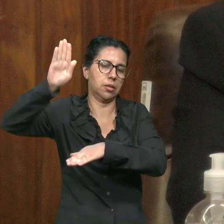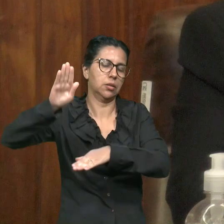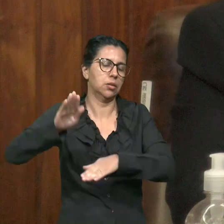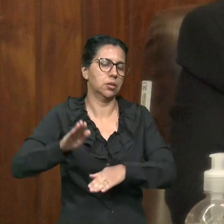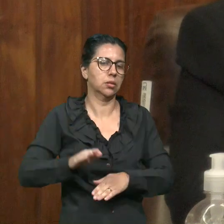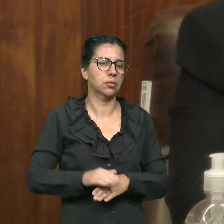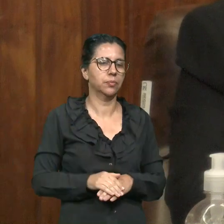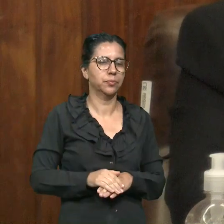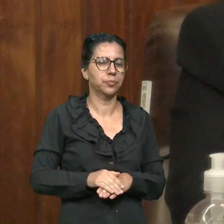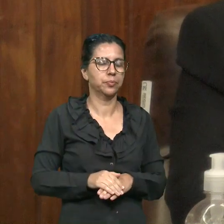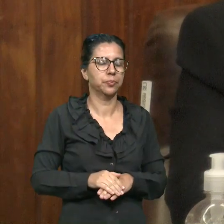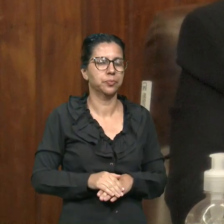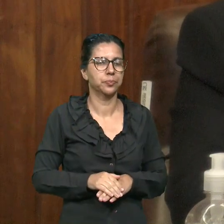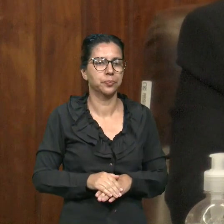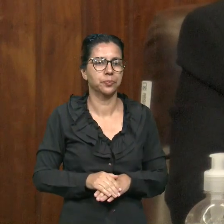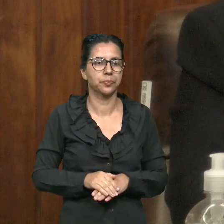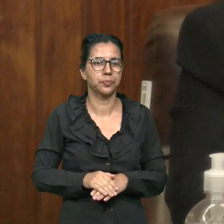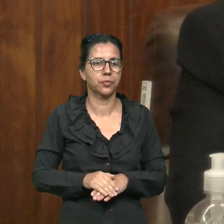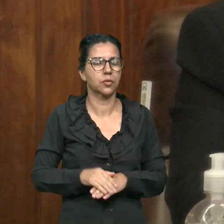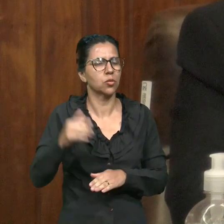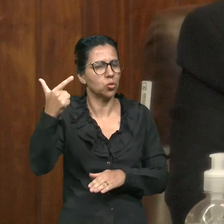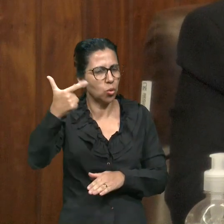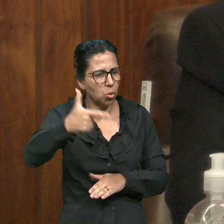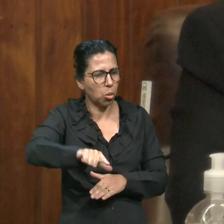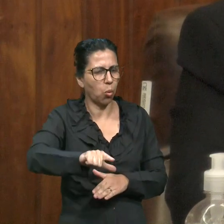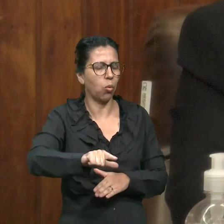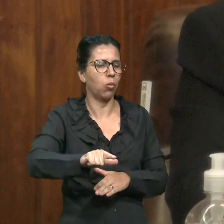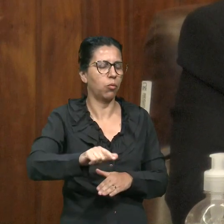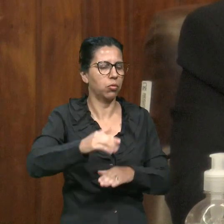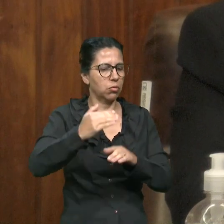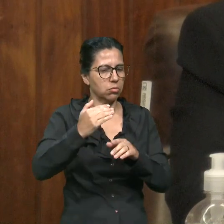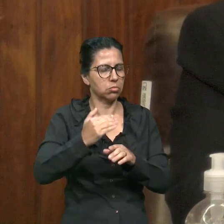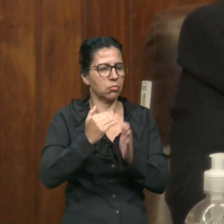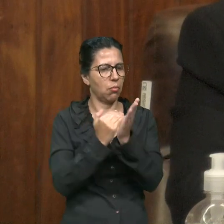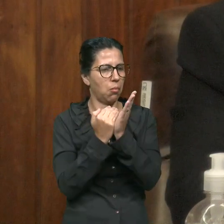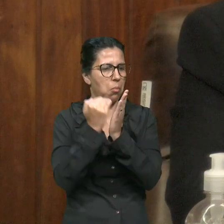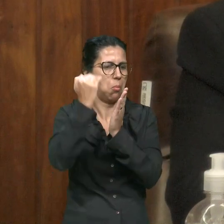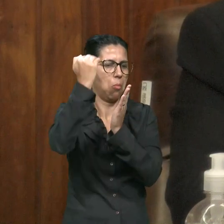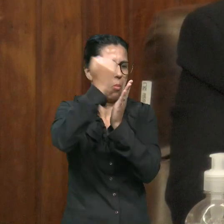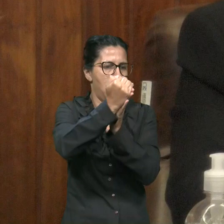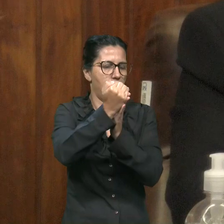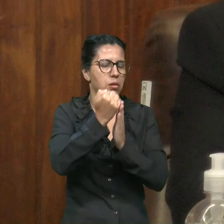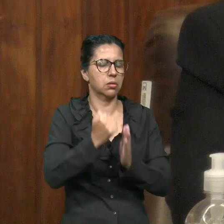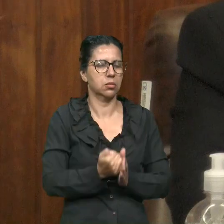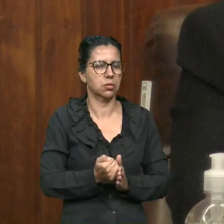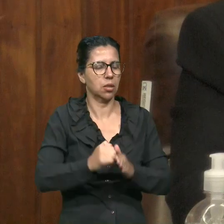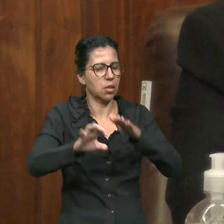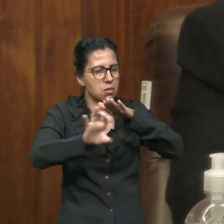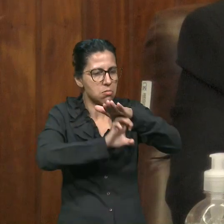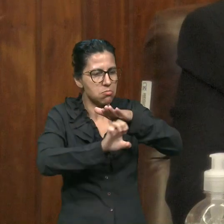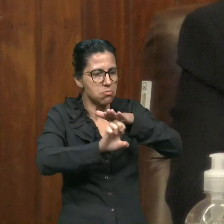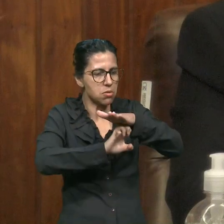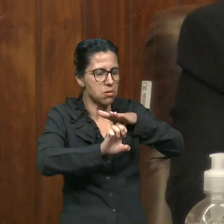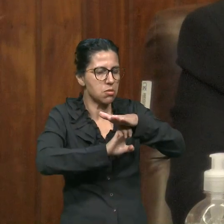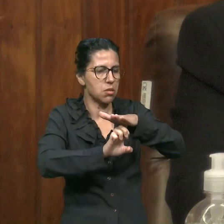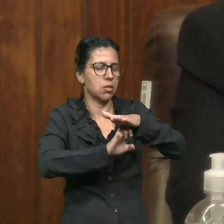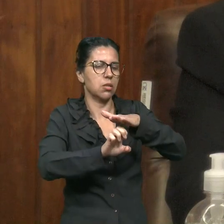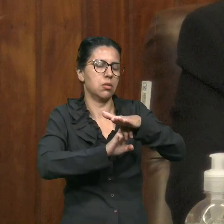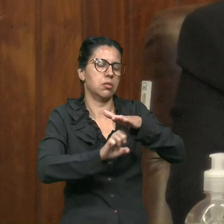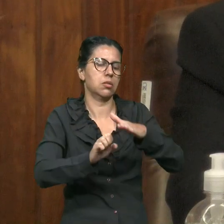R$ 126.745, onde, portanto, nova mácula ao processo licitatório, uma vez que as demais empresas participantes das tomadas de